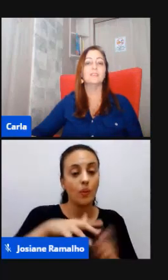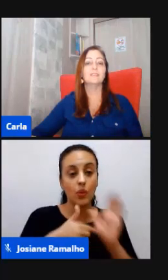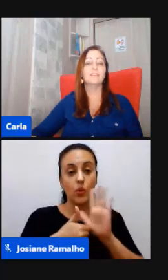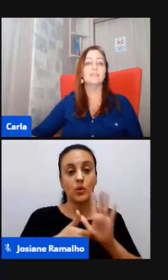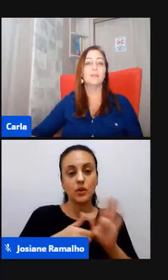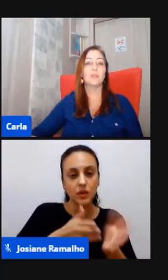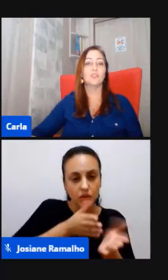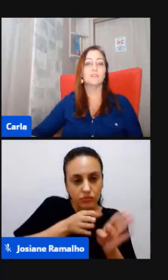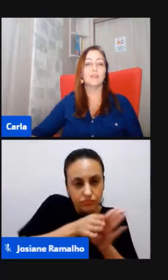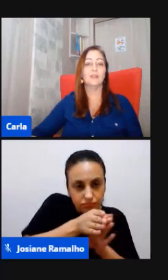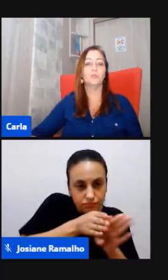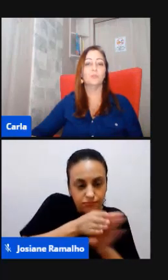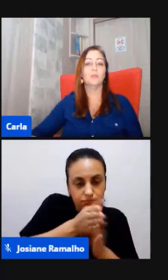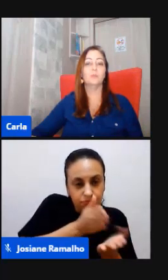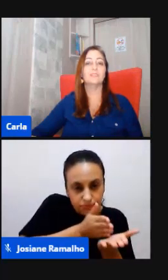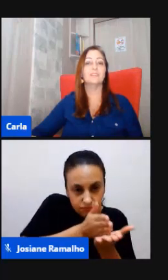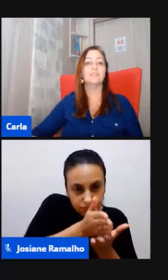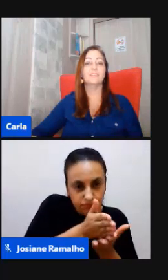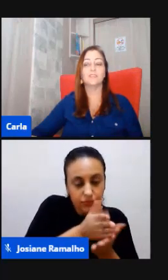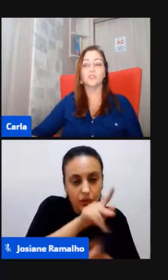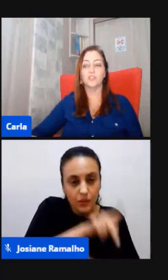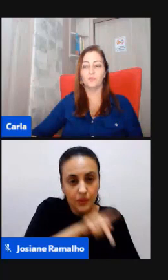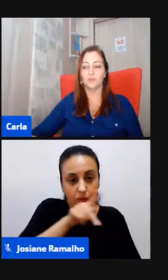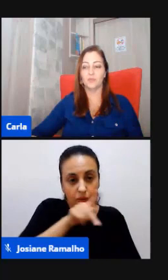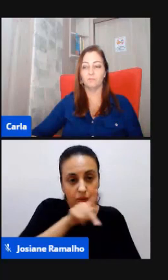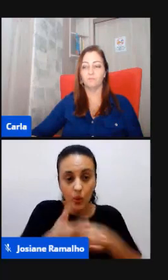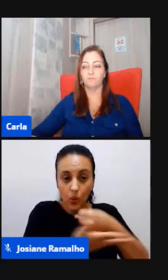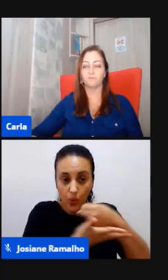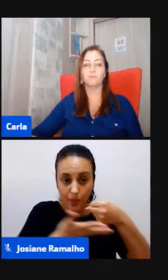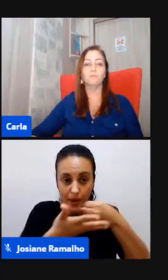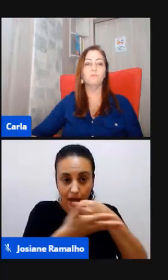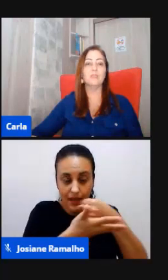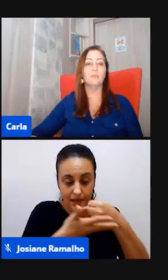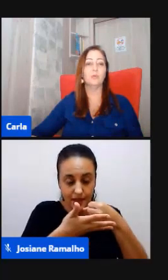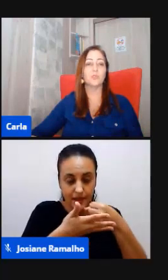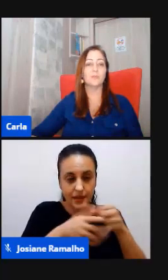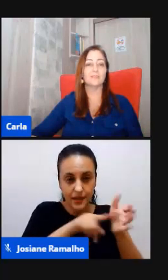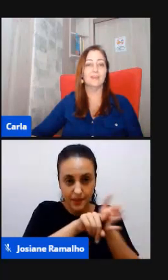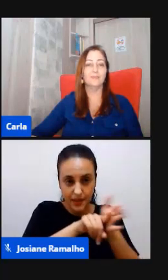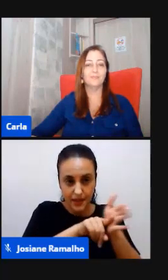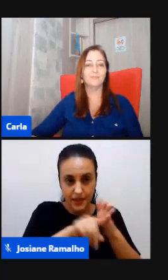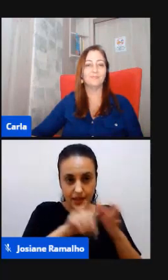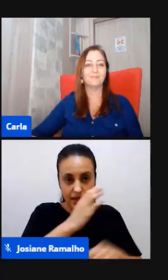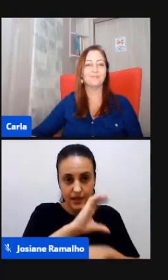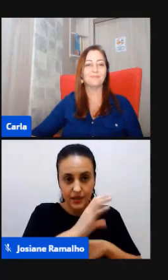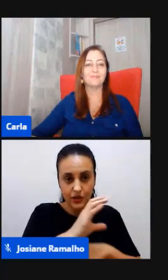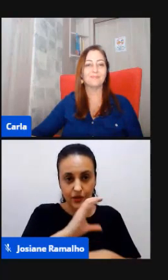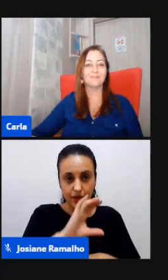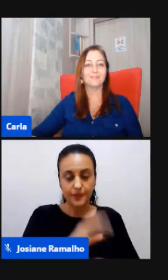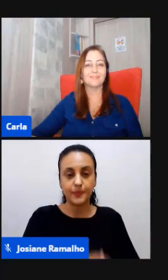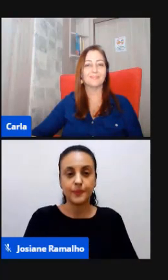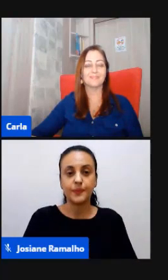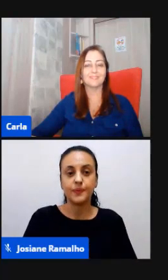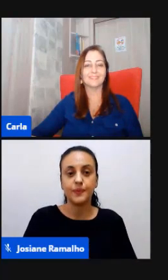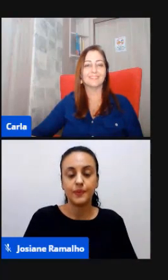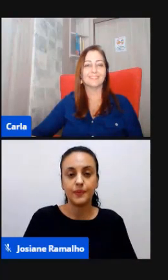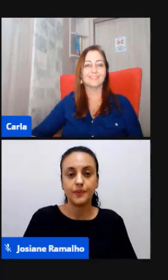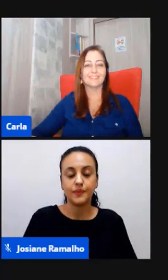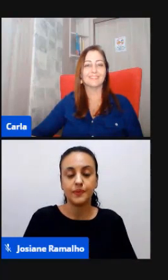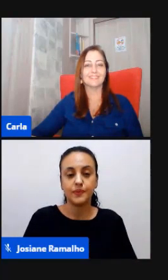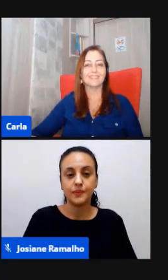docente sistematizado pela pesquisa científica. Pode passar?